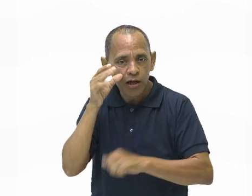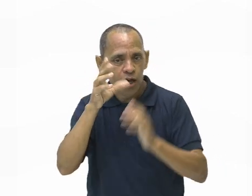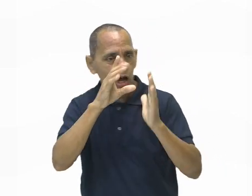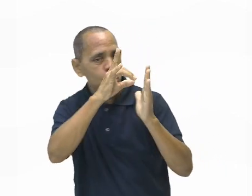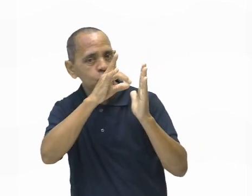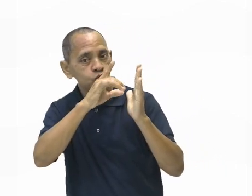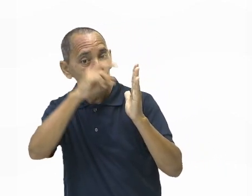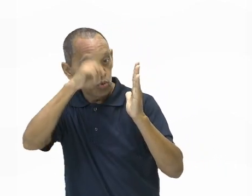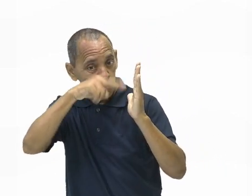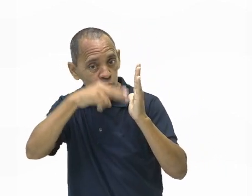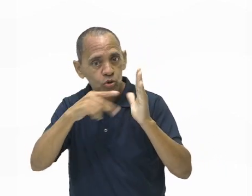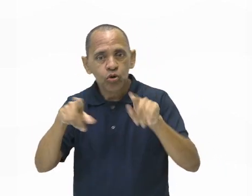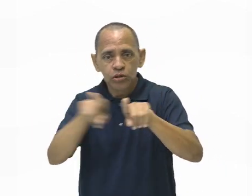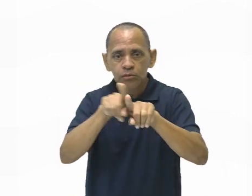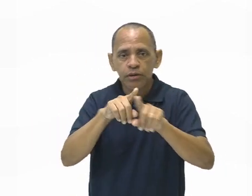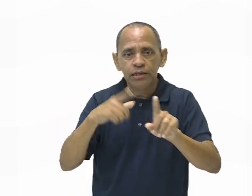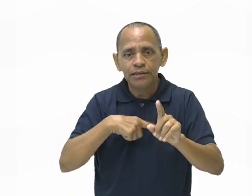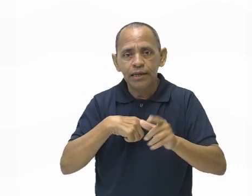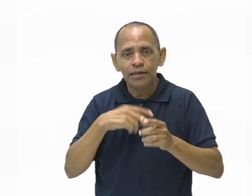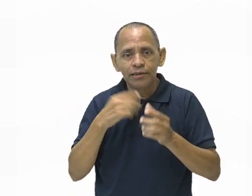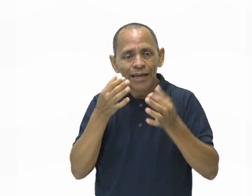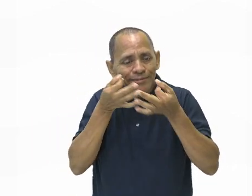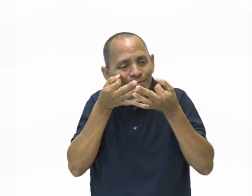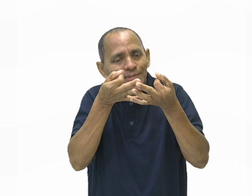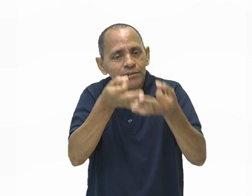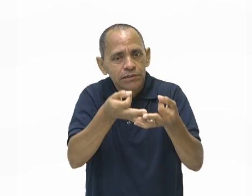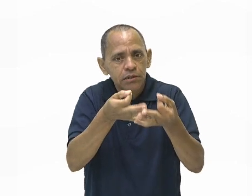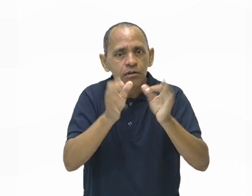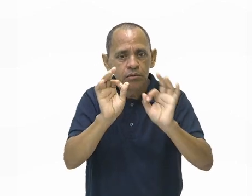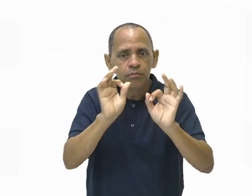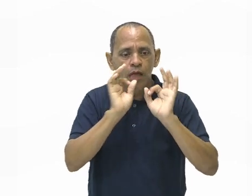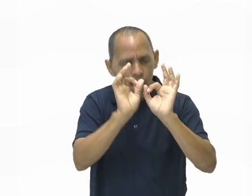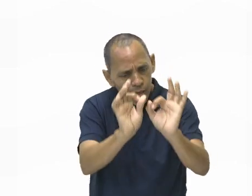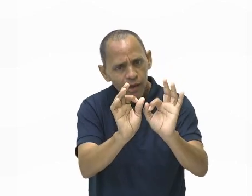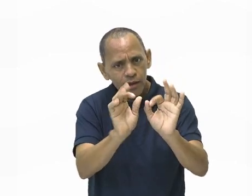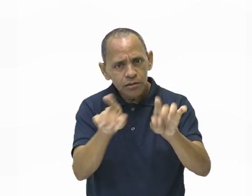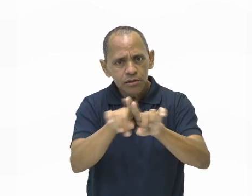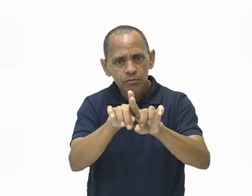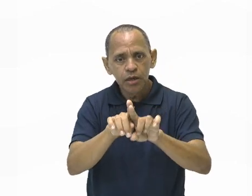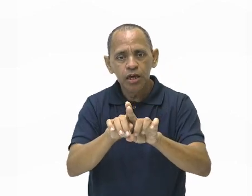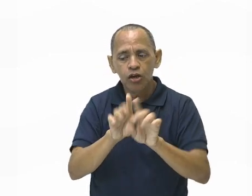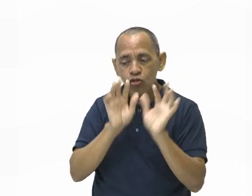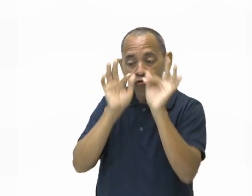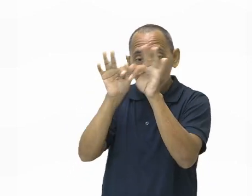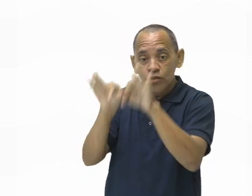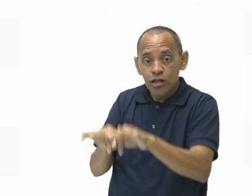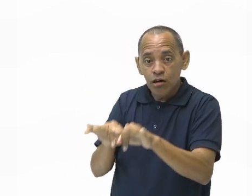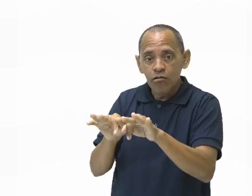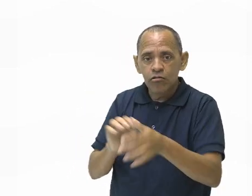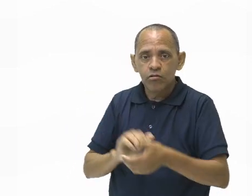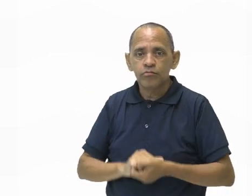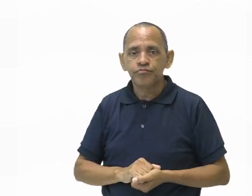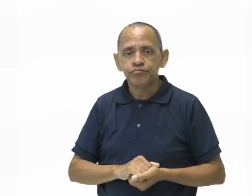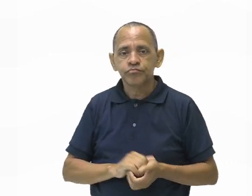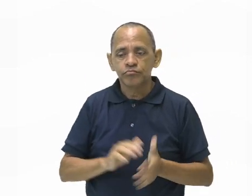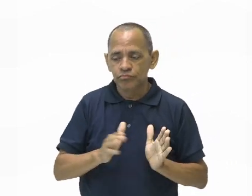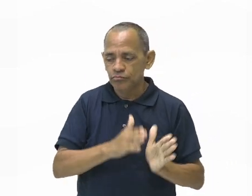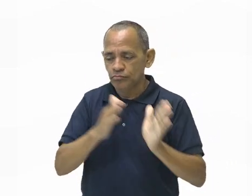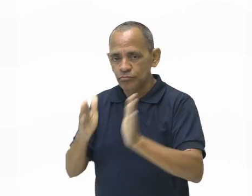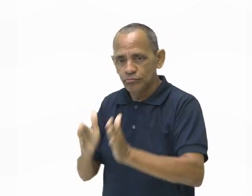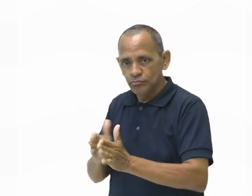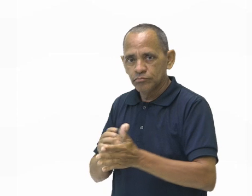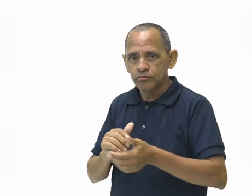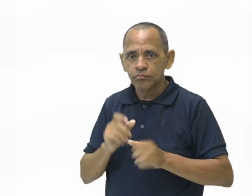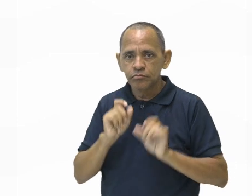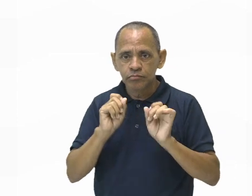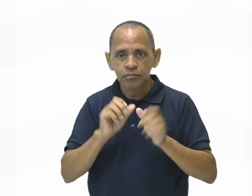leitor, né, atento ao que vai acontecer no texto, ele lê até o final. Nosso último tópicozinho ali da